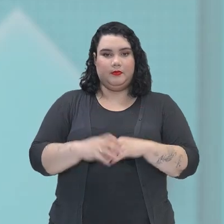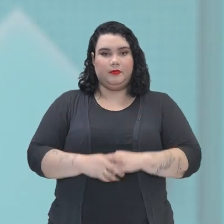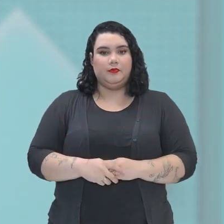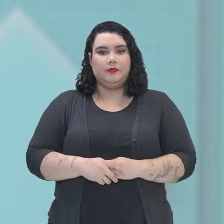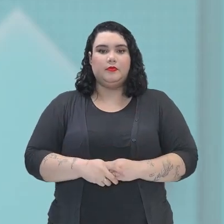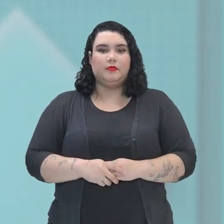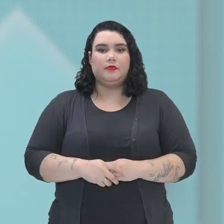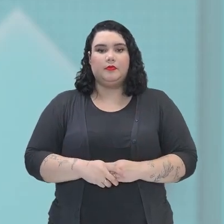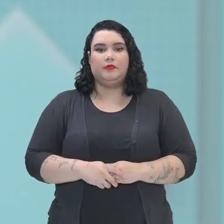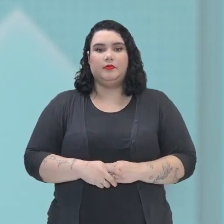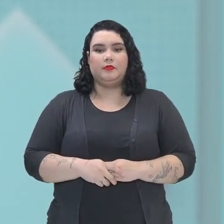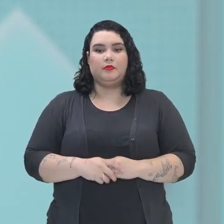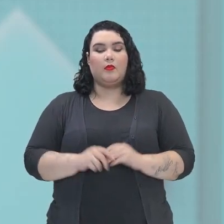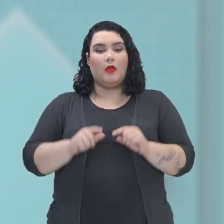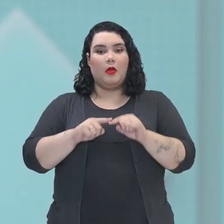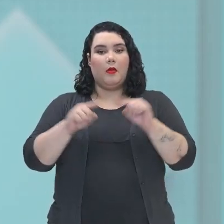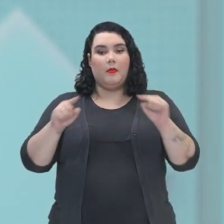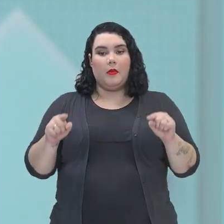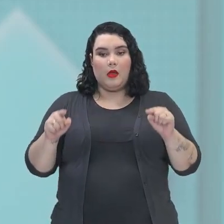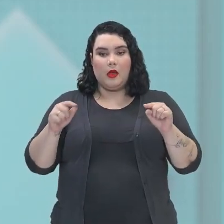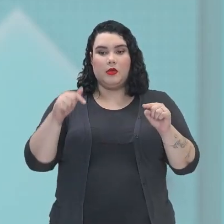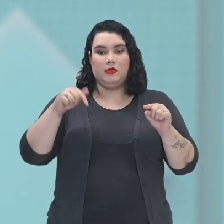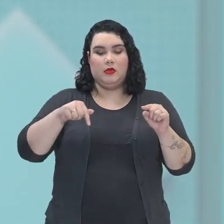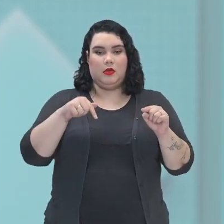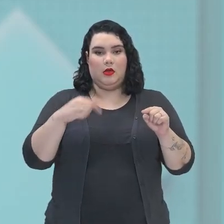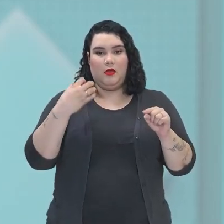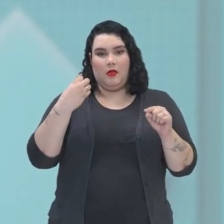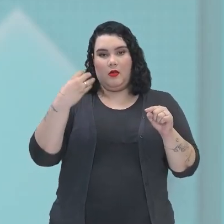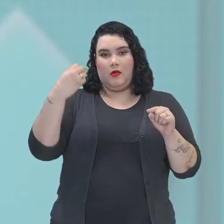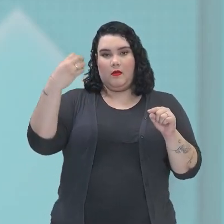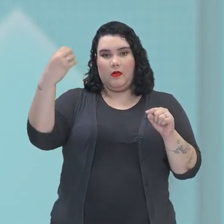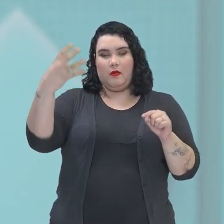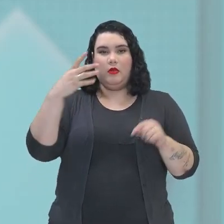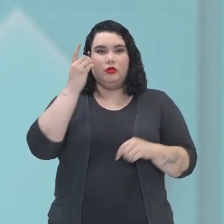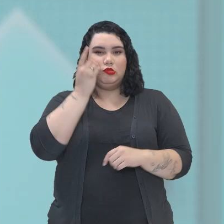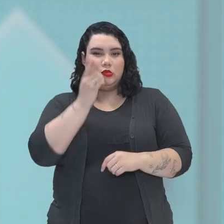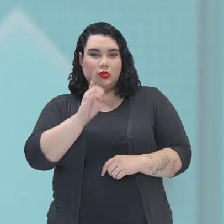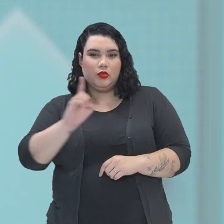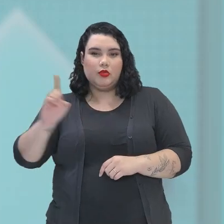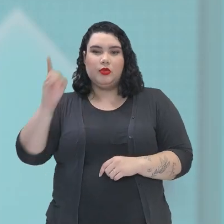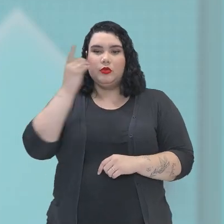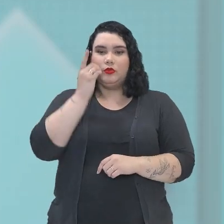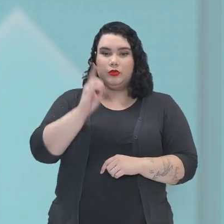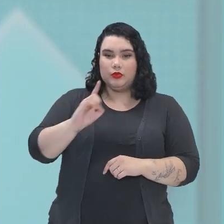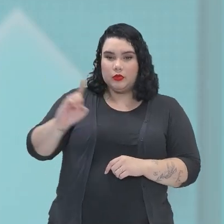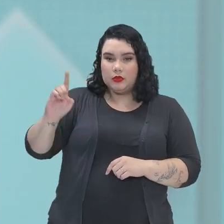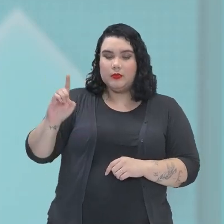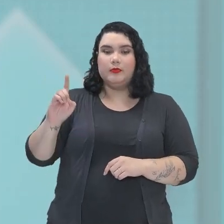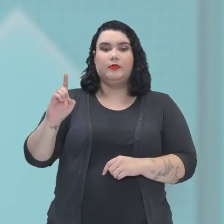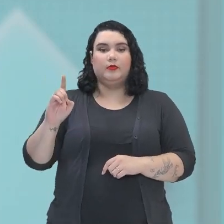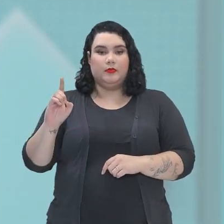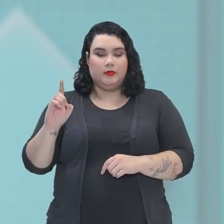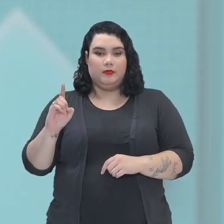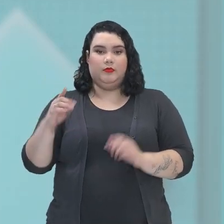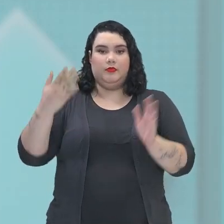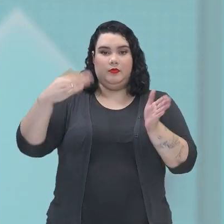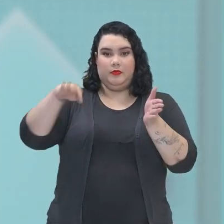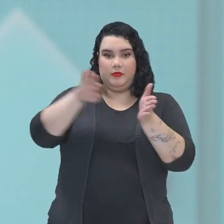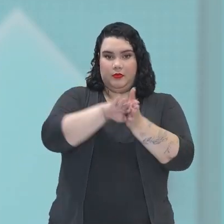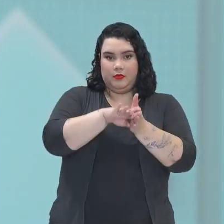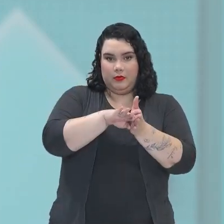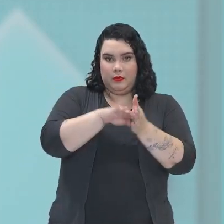aí acontecia que durante essa viagem, que levava muitos dias, né, para chegar no seu ponto